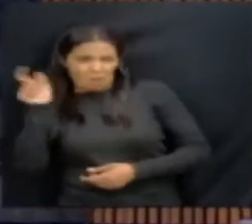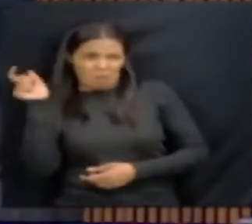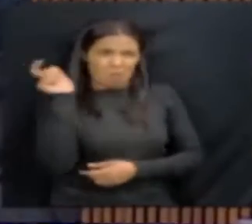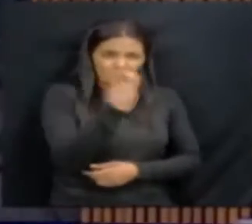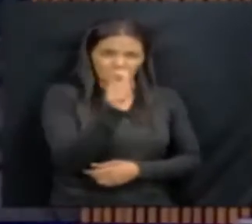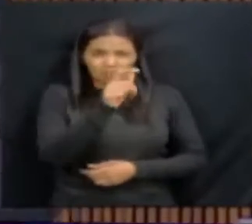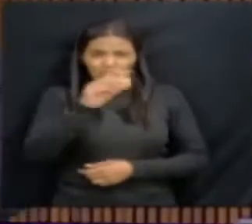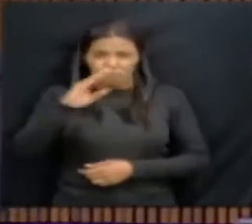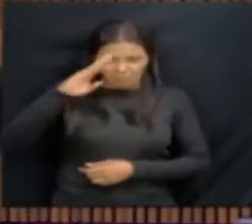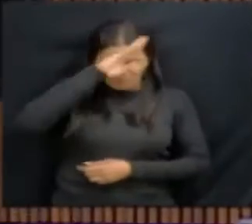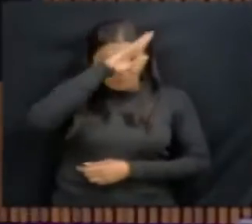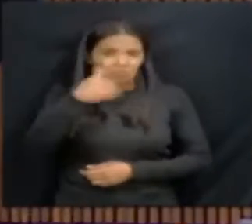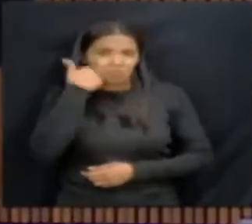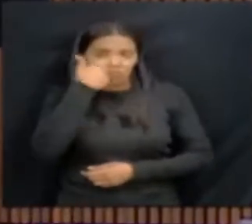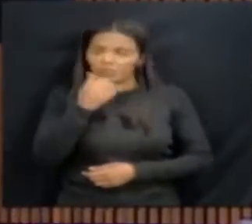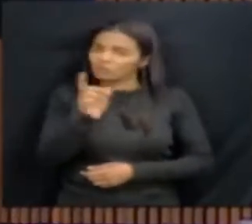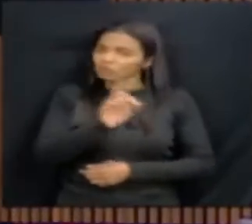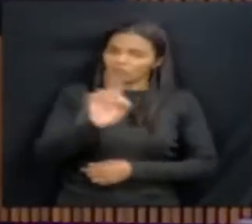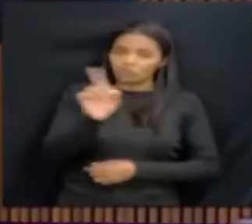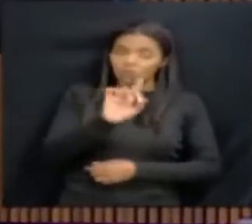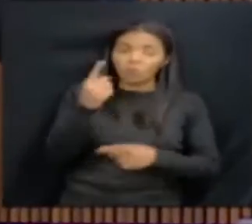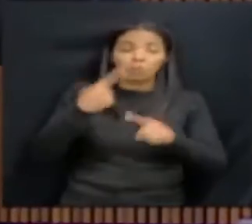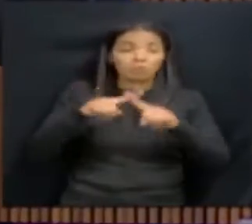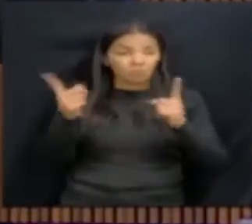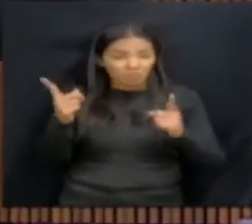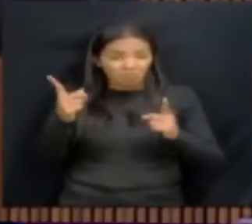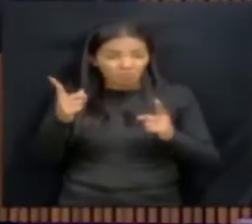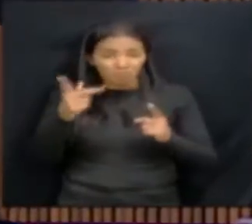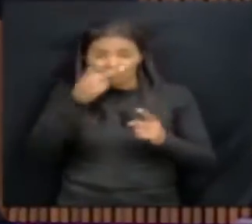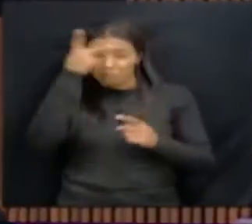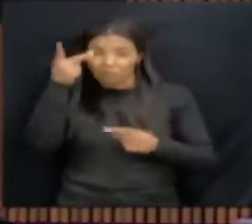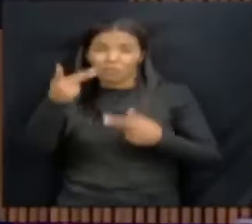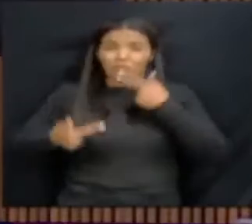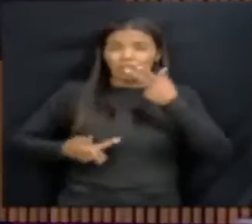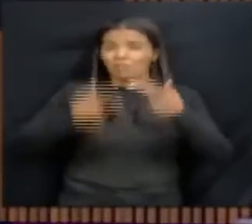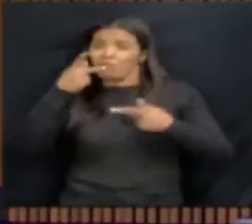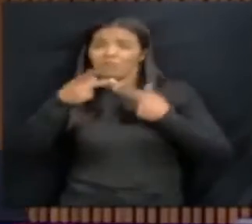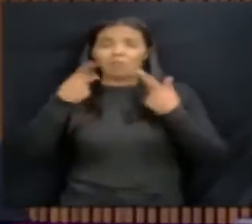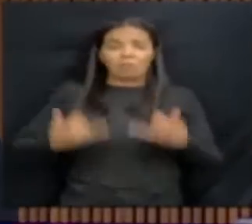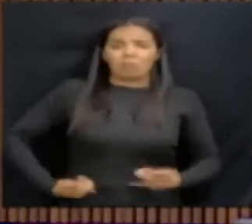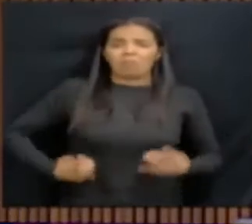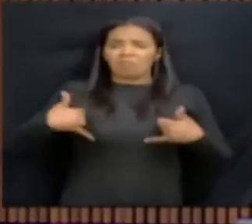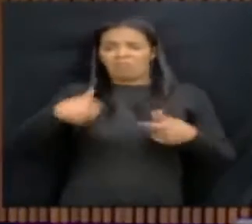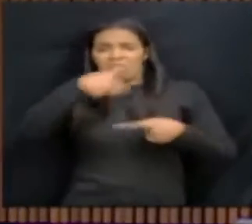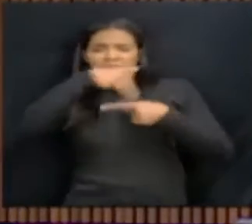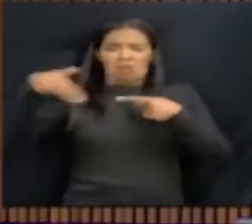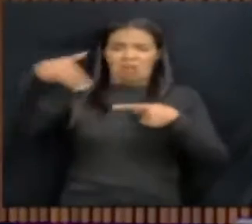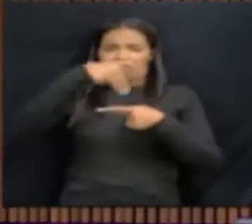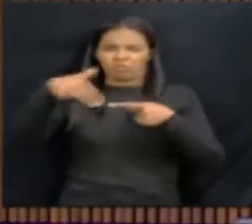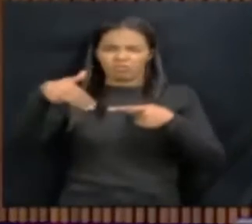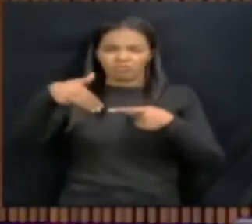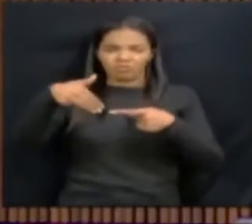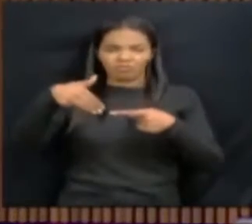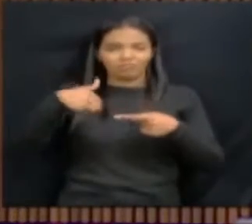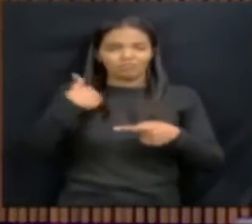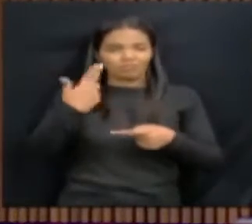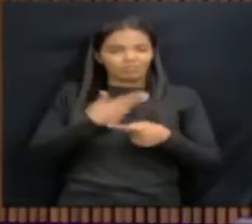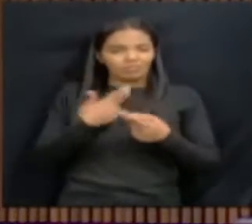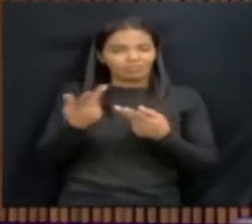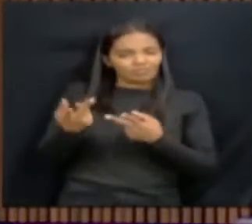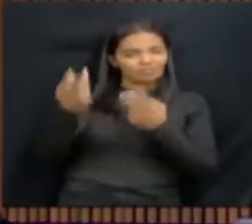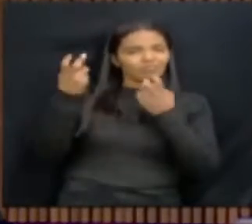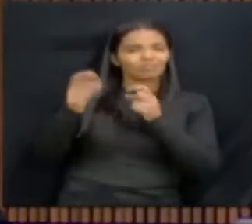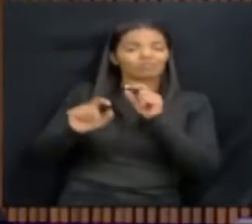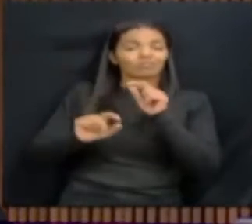estou dizendo aqui que o excesso de moralismo, quando se tem percepções como se tem hoje, faz